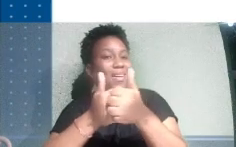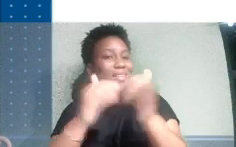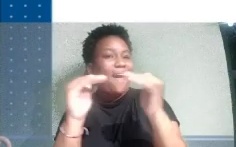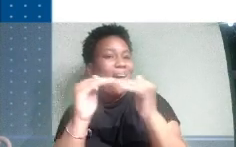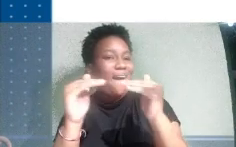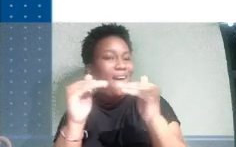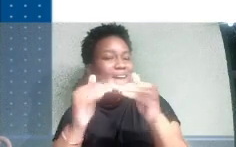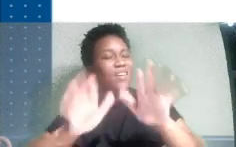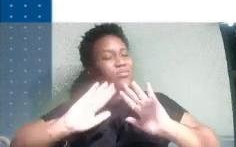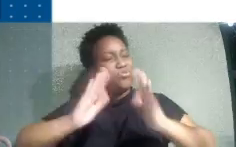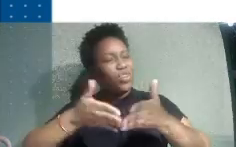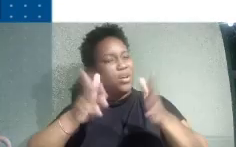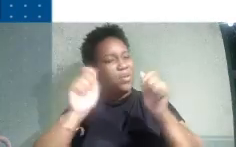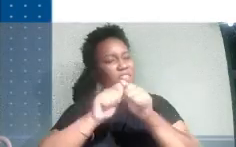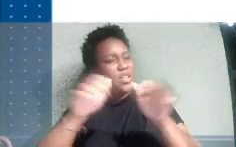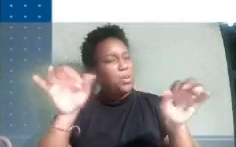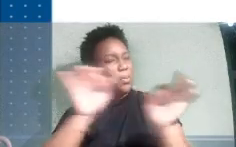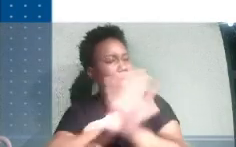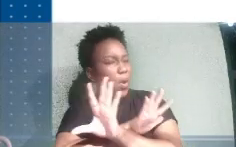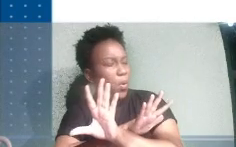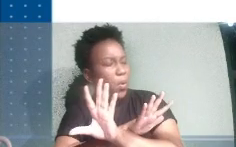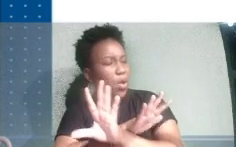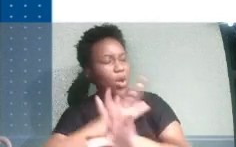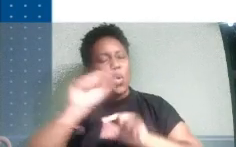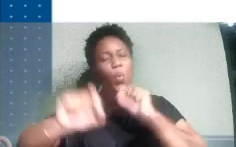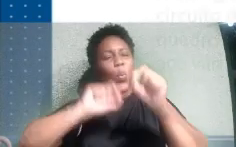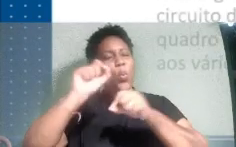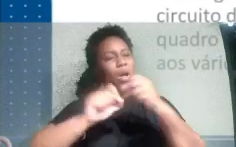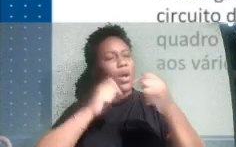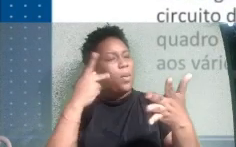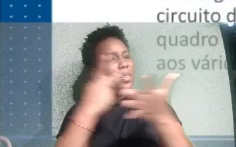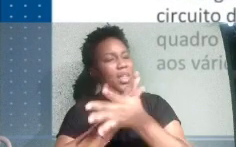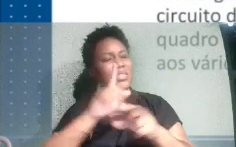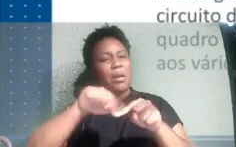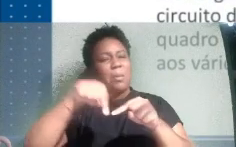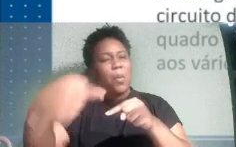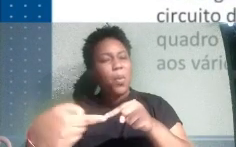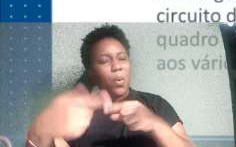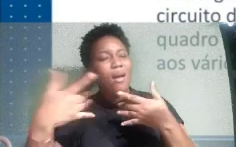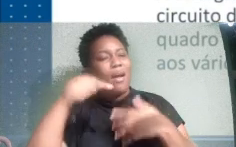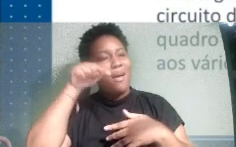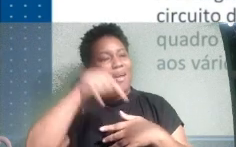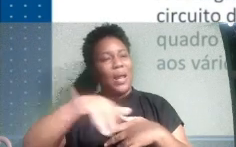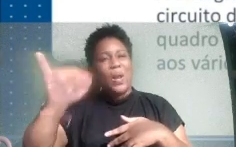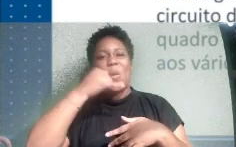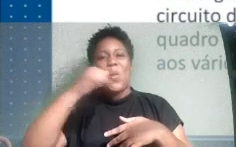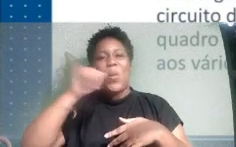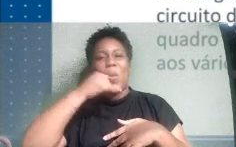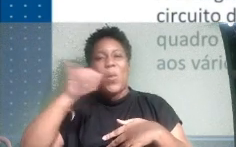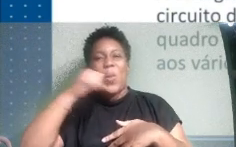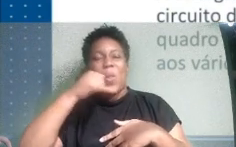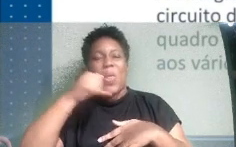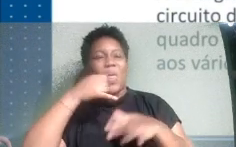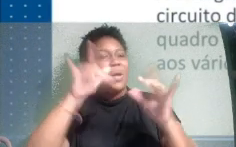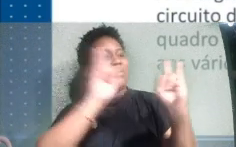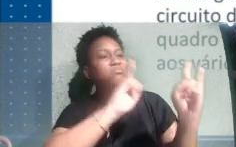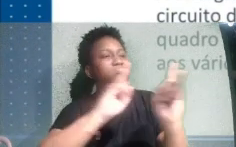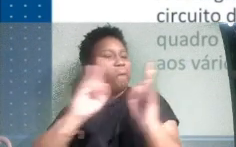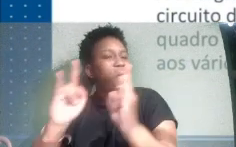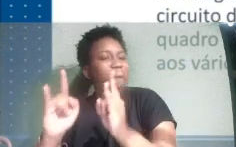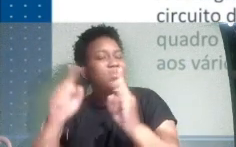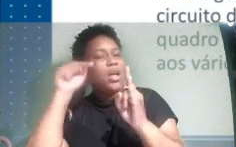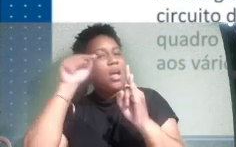essa instalação por parte da concessionária, o que acontece em seguida? A energia ela sai do medidor e por meio